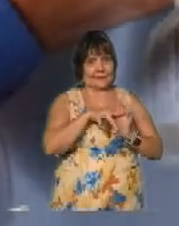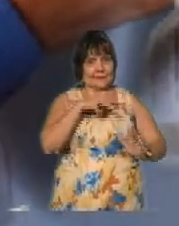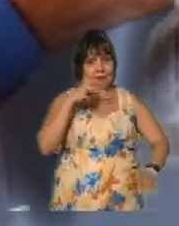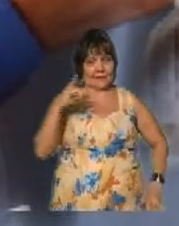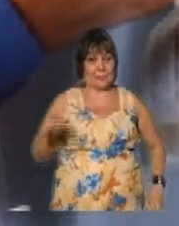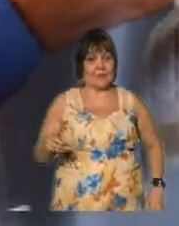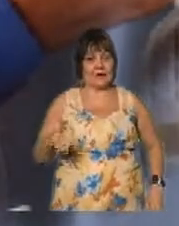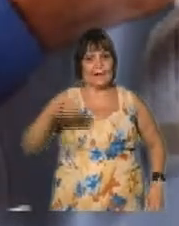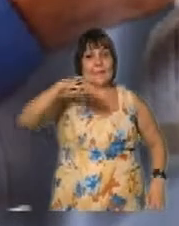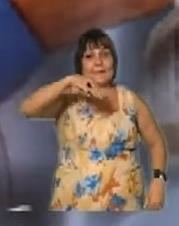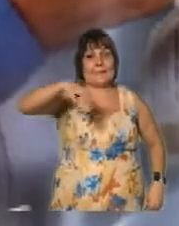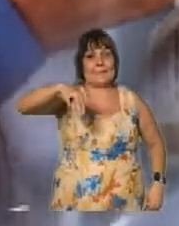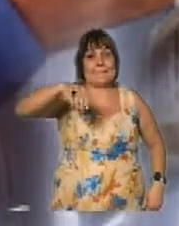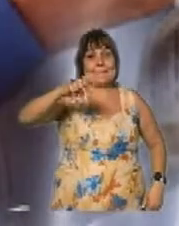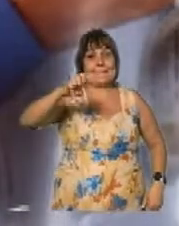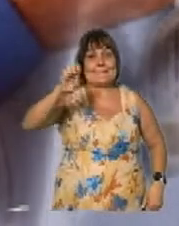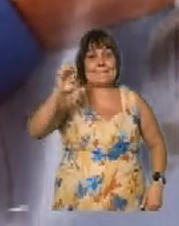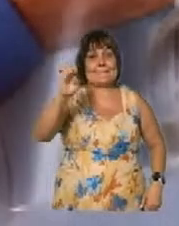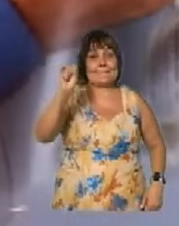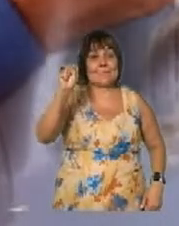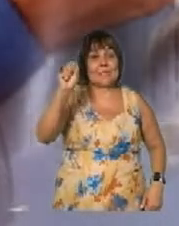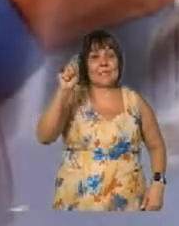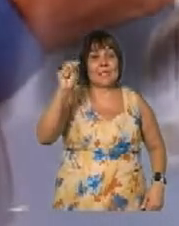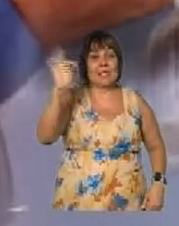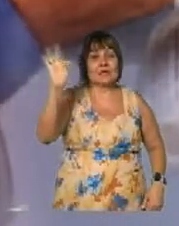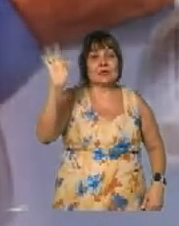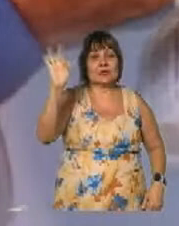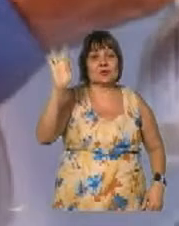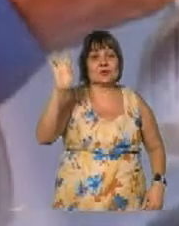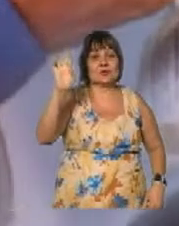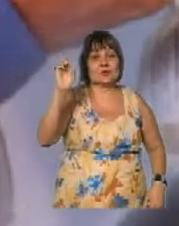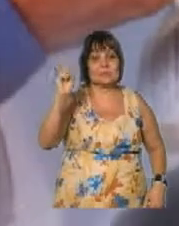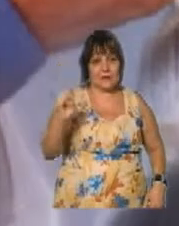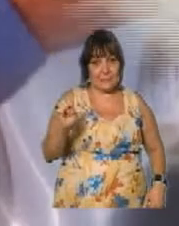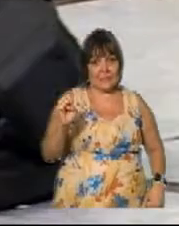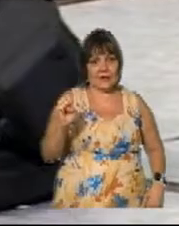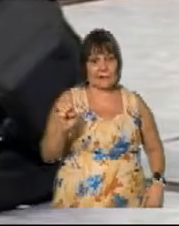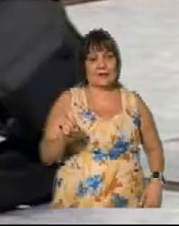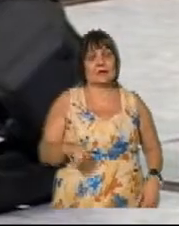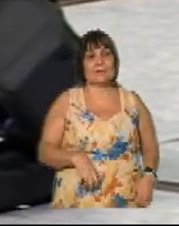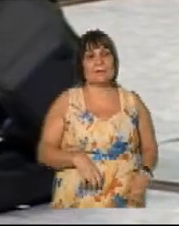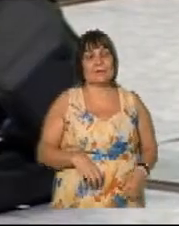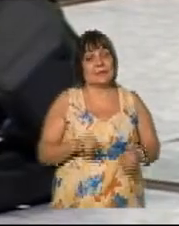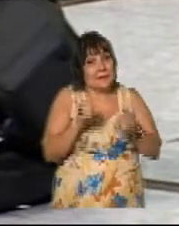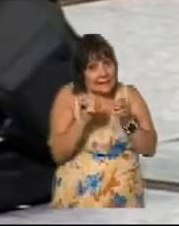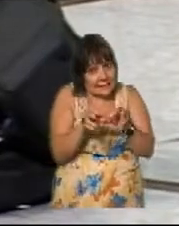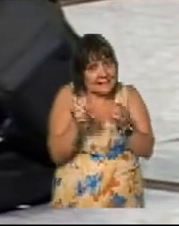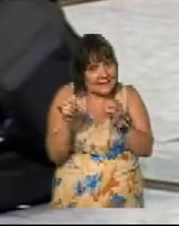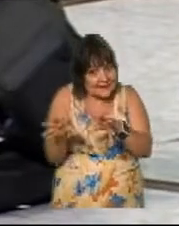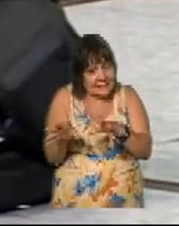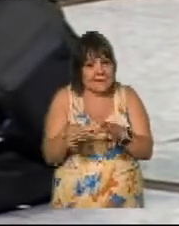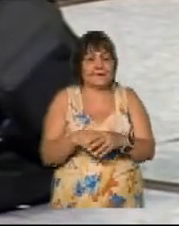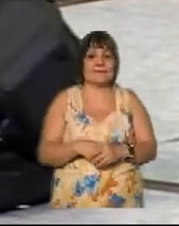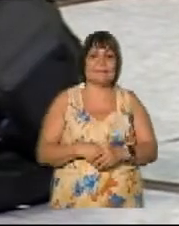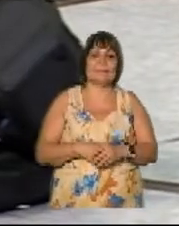havendo mestre, ó, rabi, o que ensina, você sabe, tudo que é bom da que eu tenho na minha